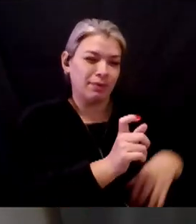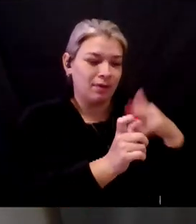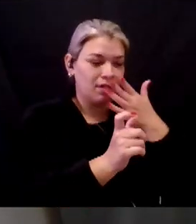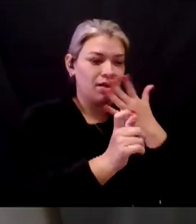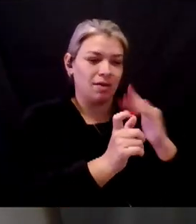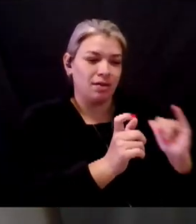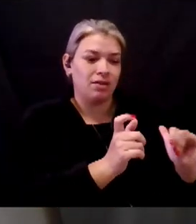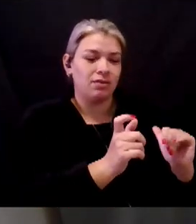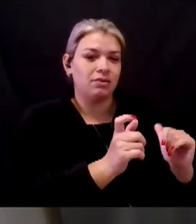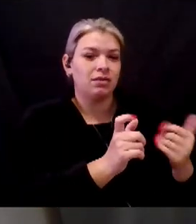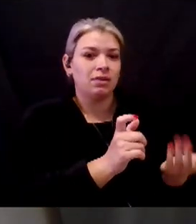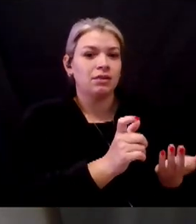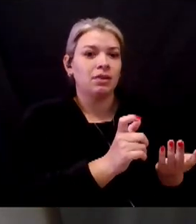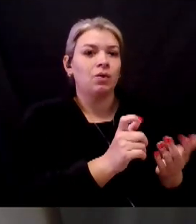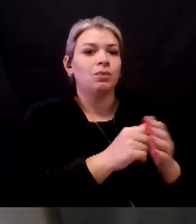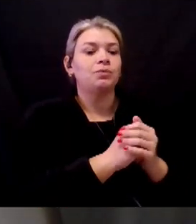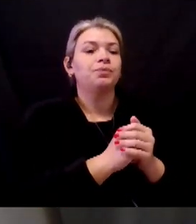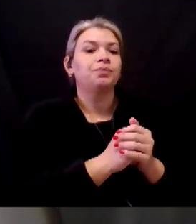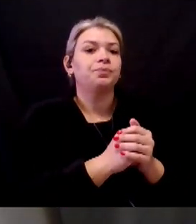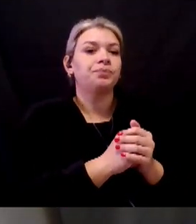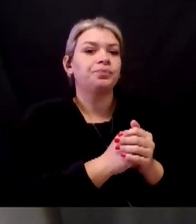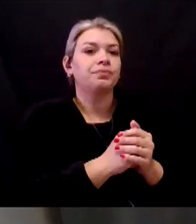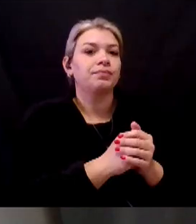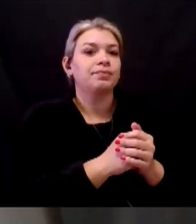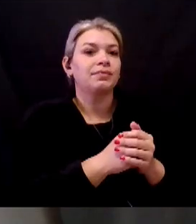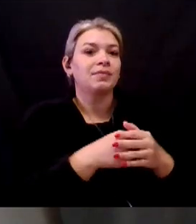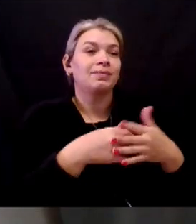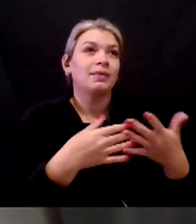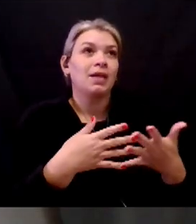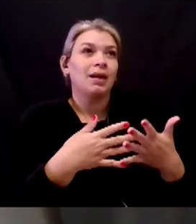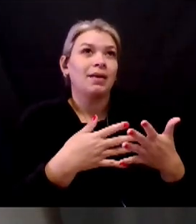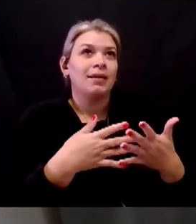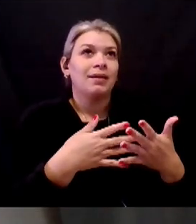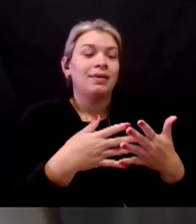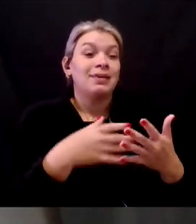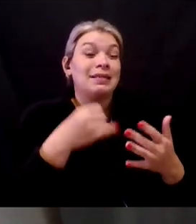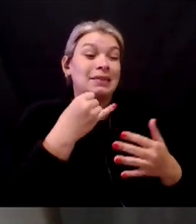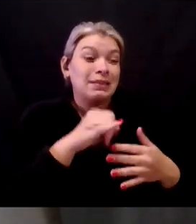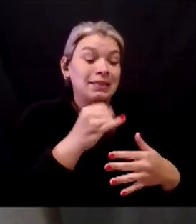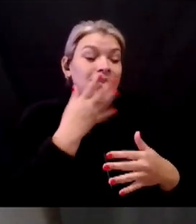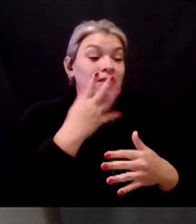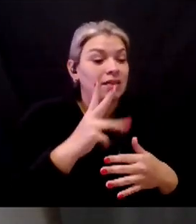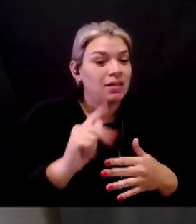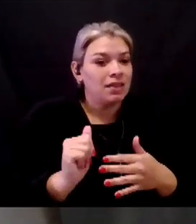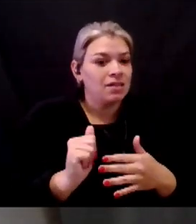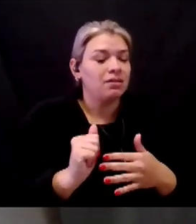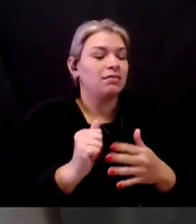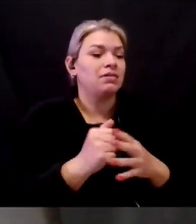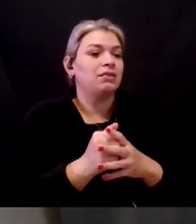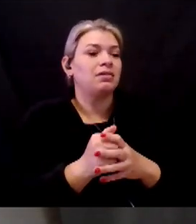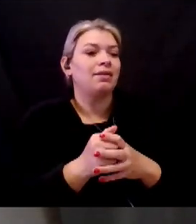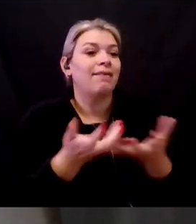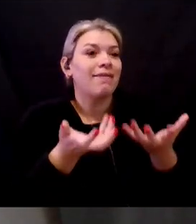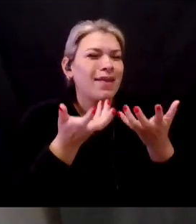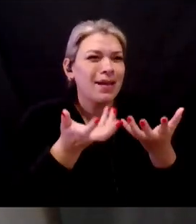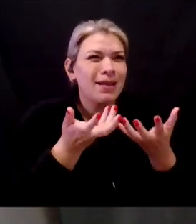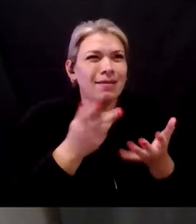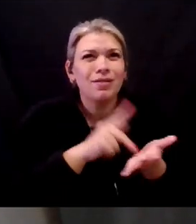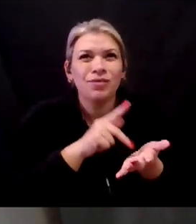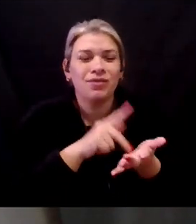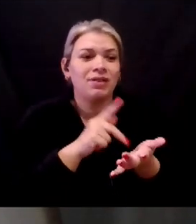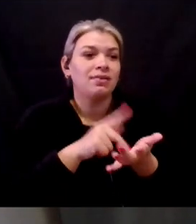um determinado interesse, isso não começou do nada, né? Isso vem de algum momento, vem de algum